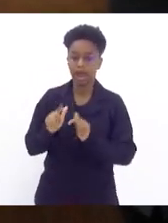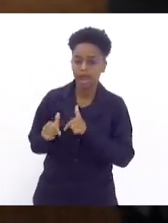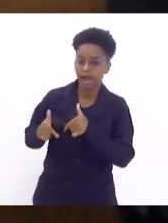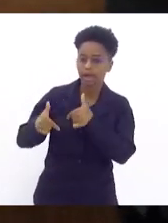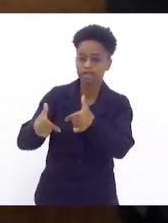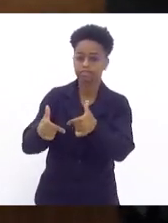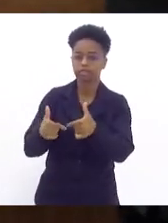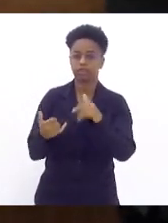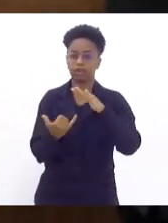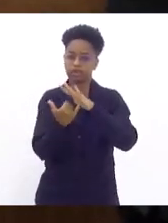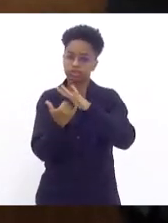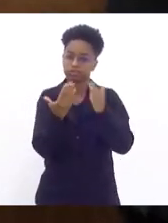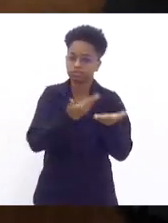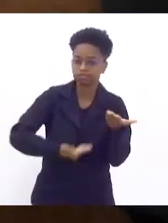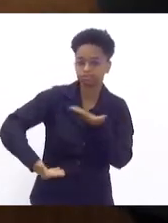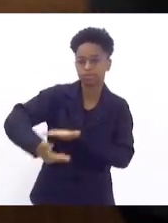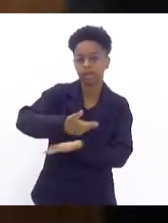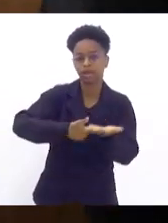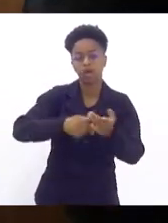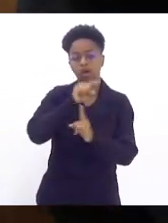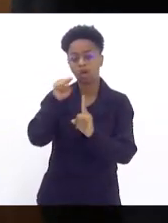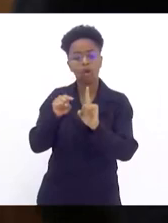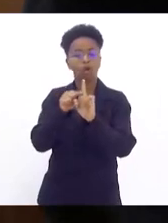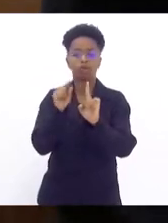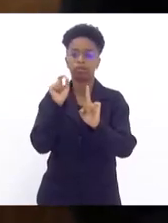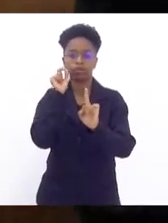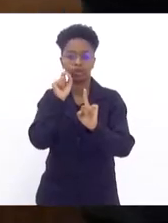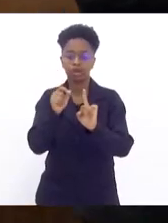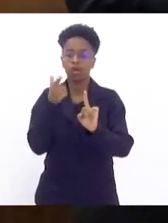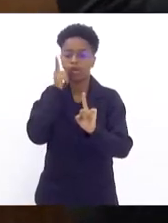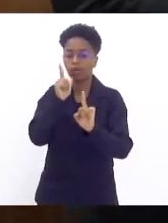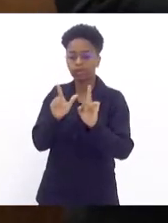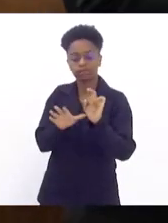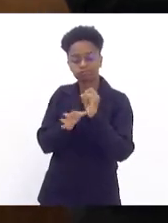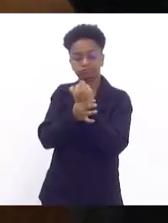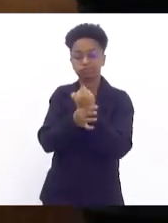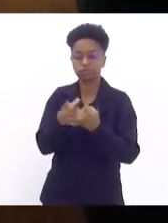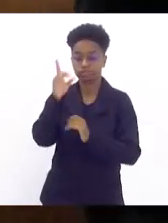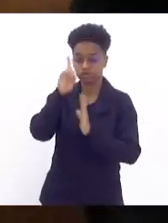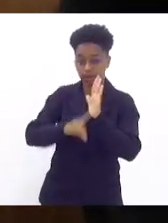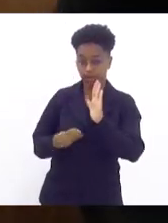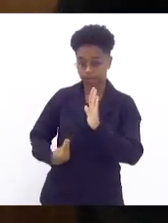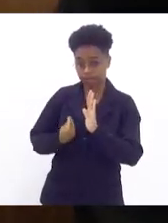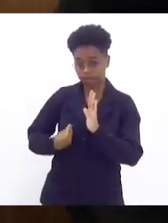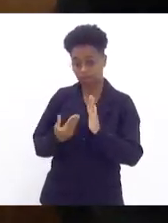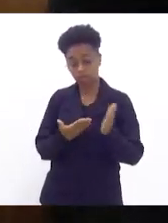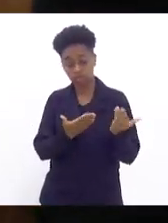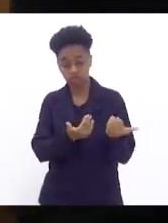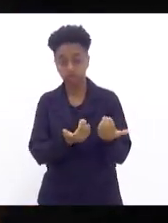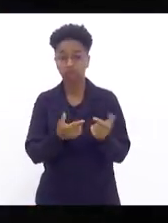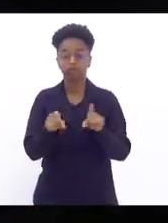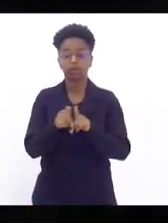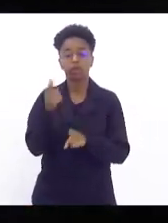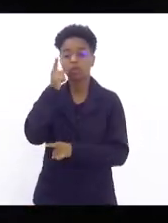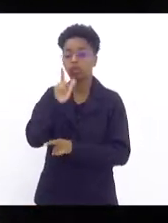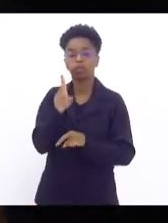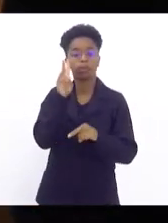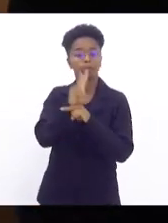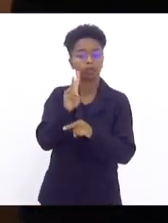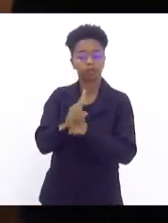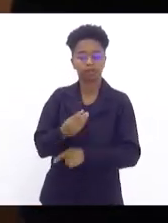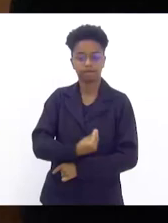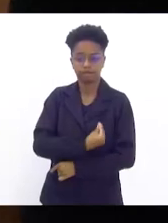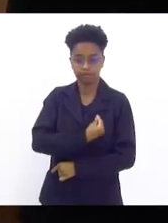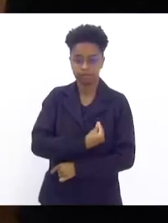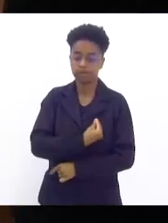intestitucional que pretende a partir da garantia dos direitos da vida da Nossa Juventude garantir a preservação dessa